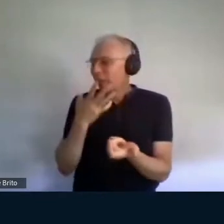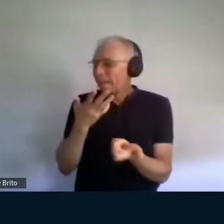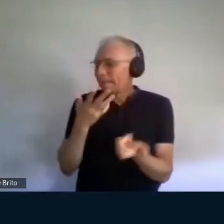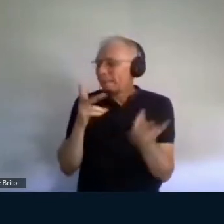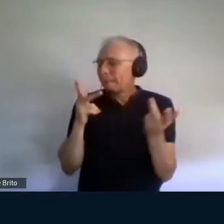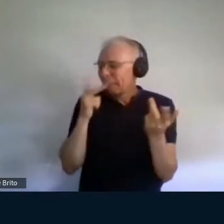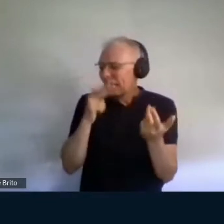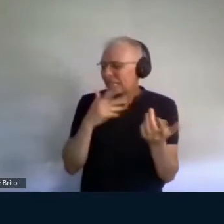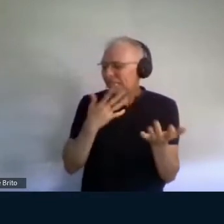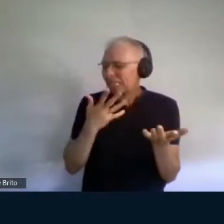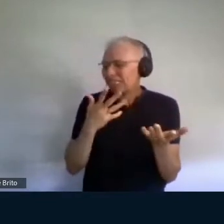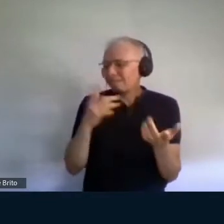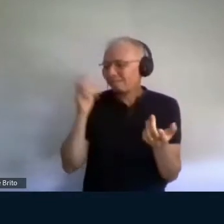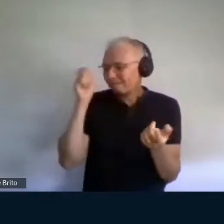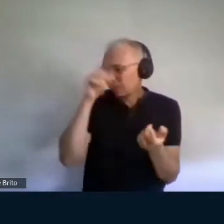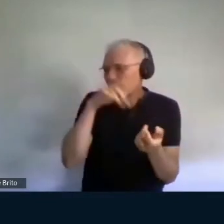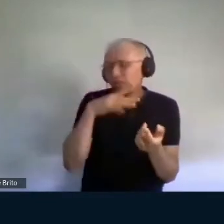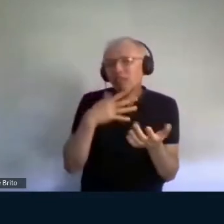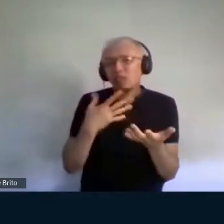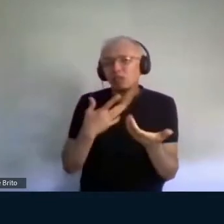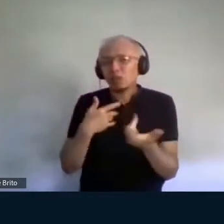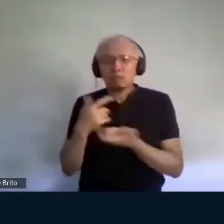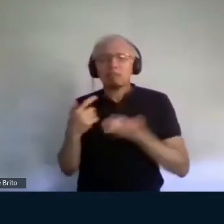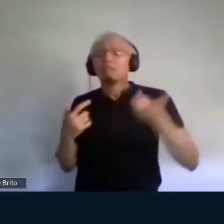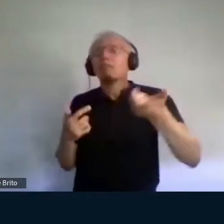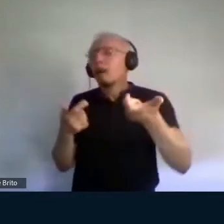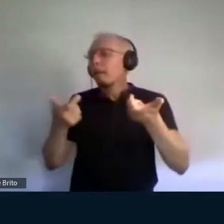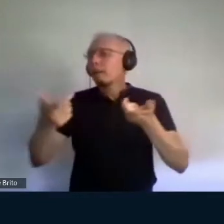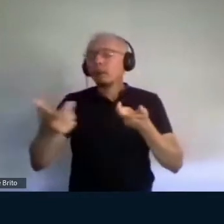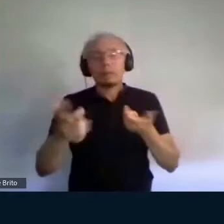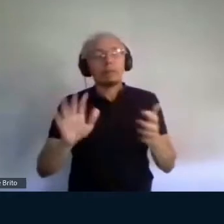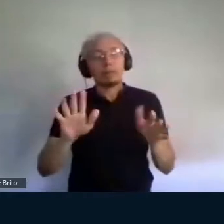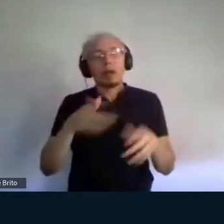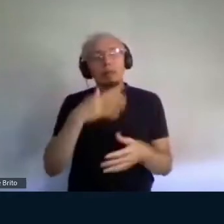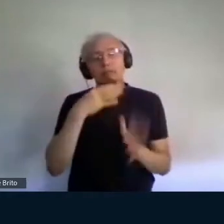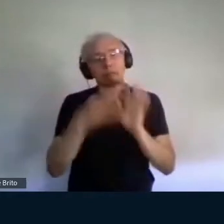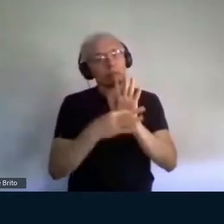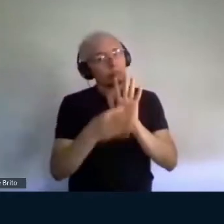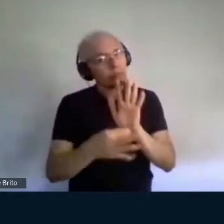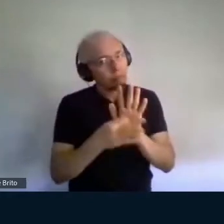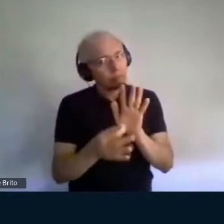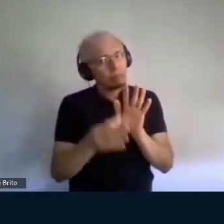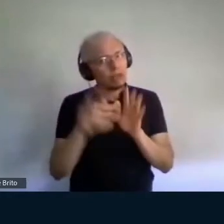você lança a mão deles, e que eu sugeriria,